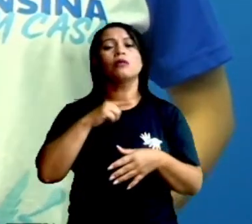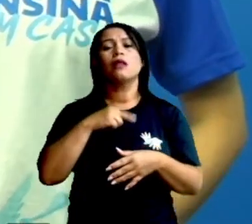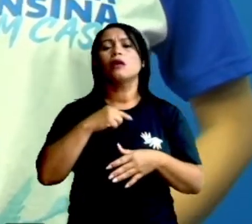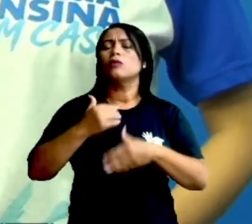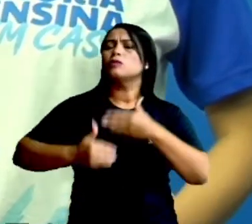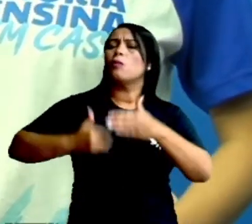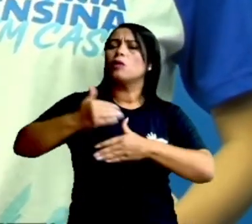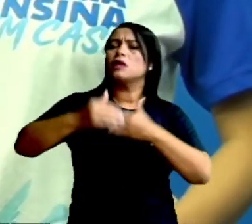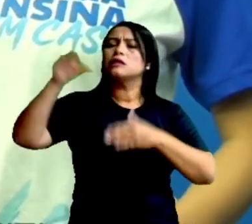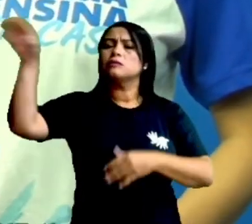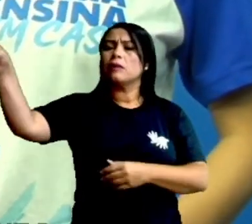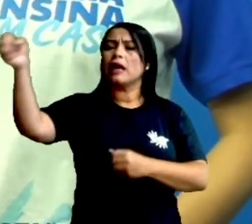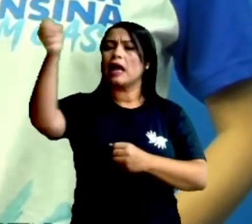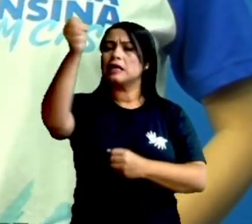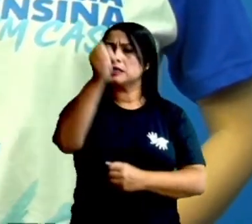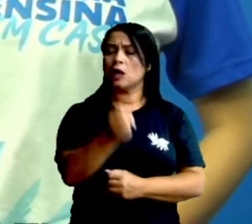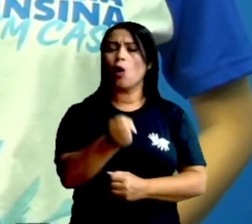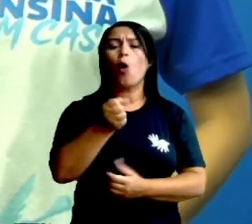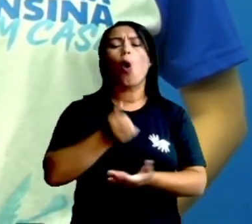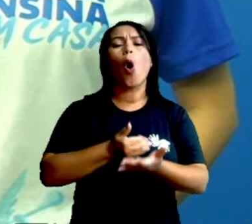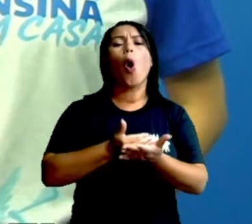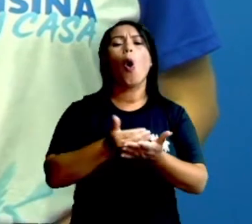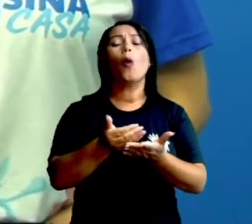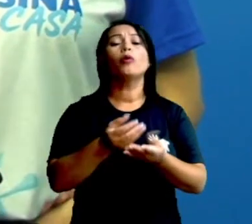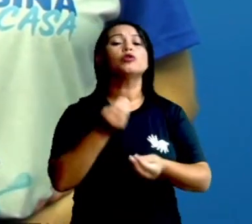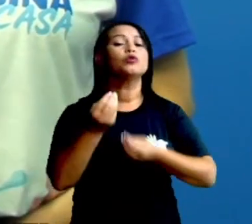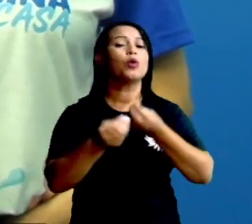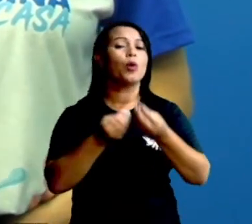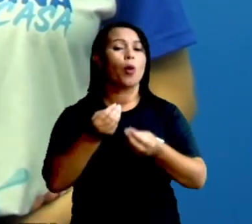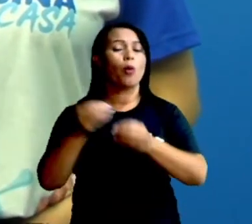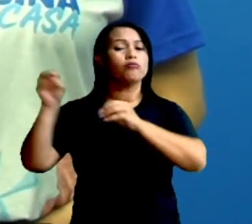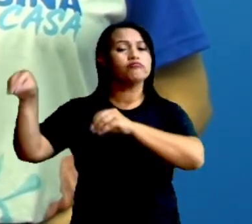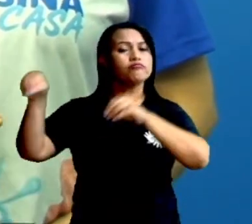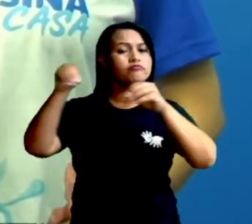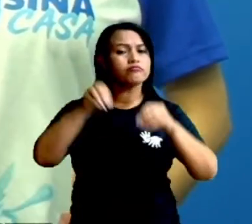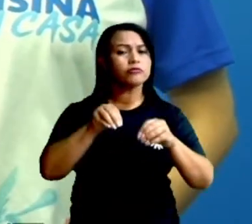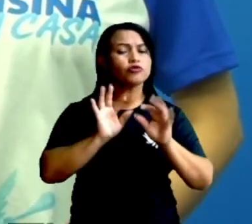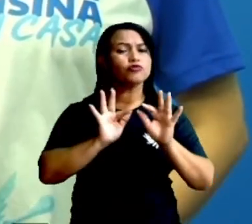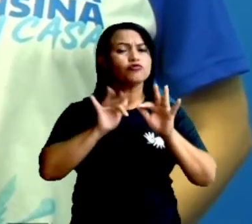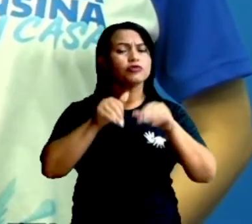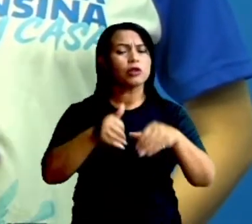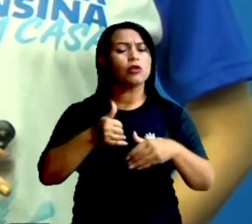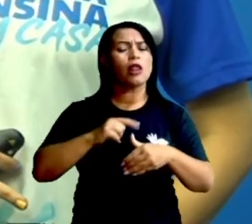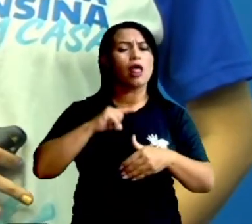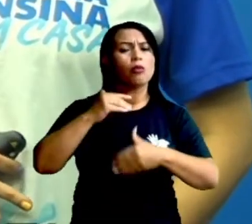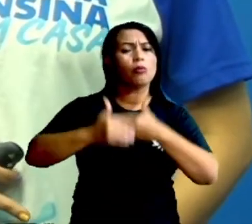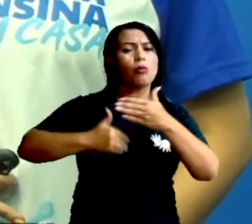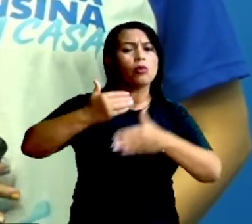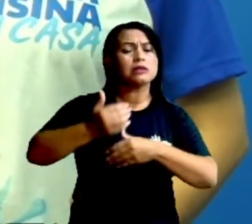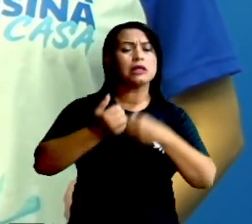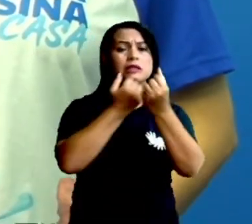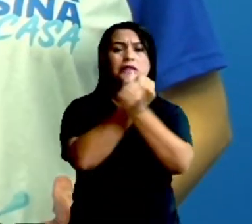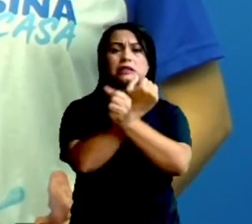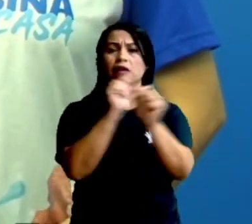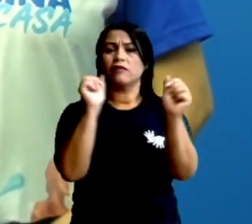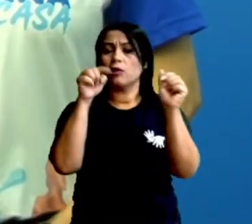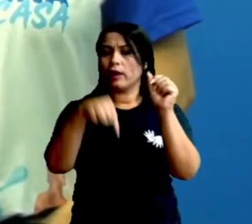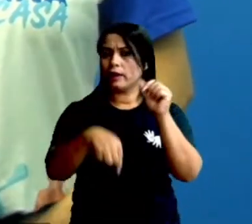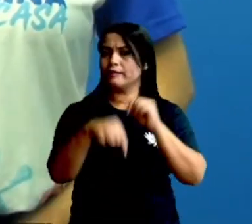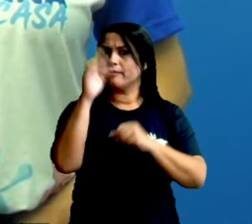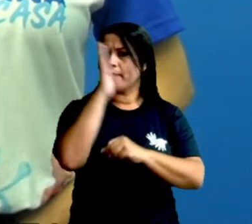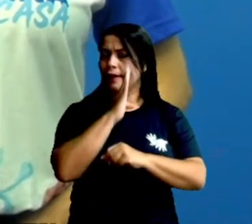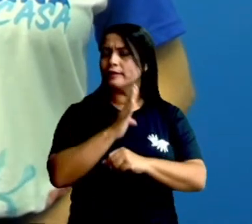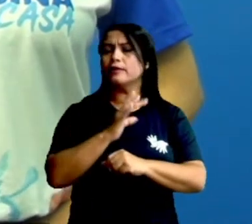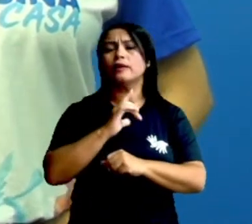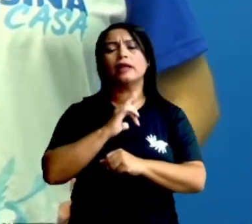no Brasil iniciou a partir do final desse processo de escravidão aqui, tá bom?